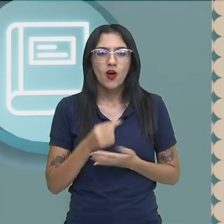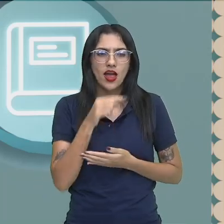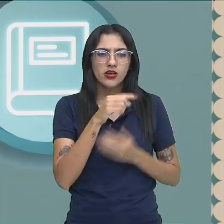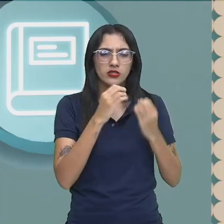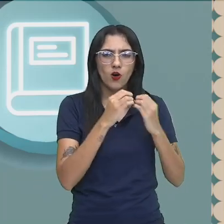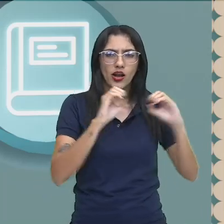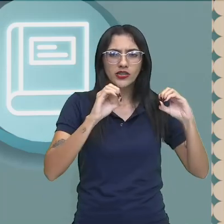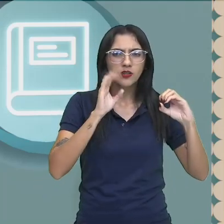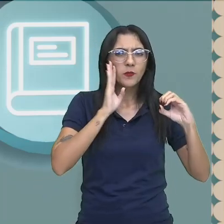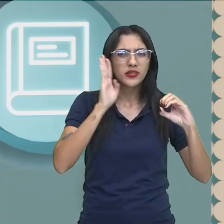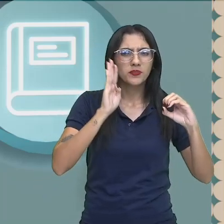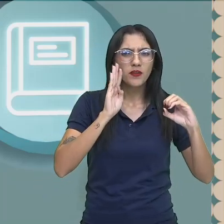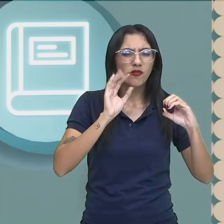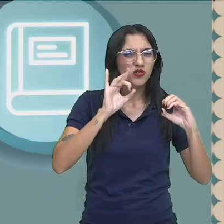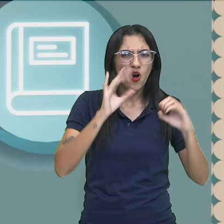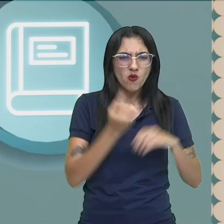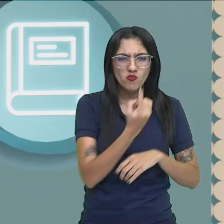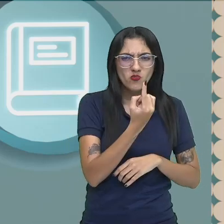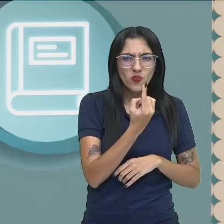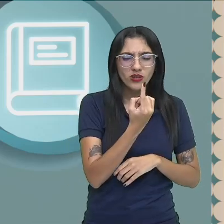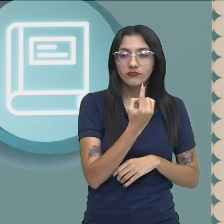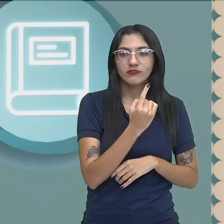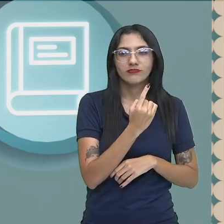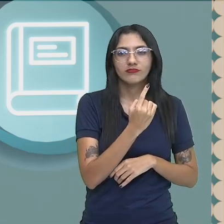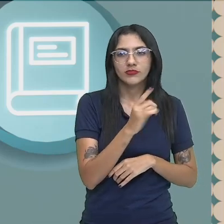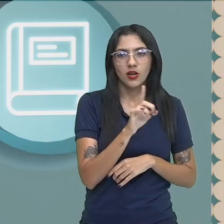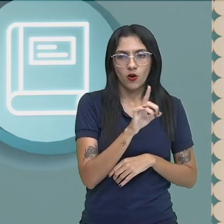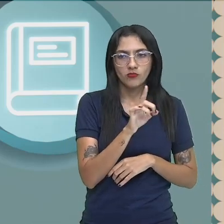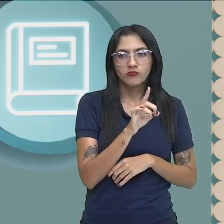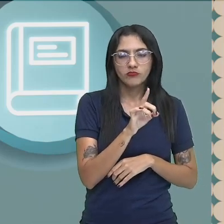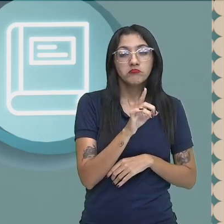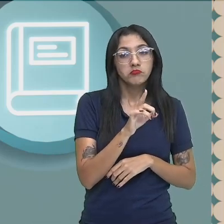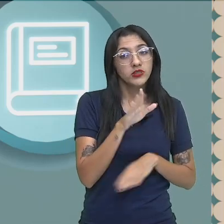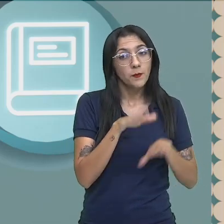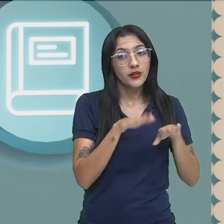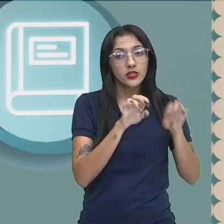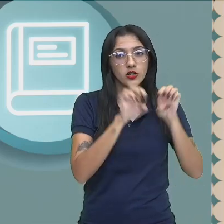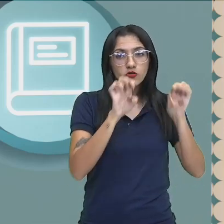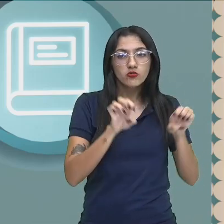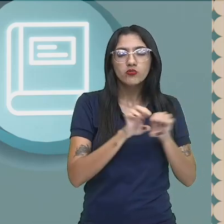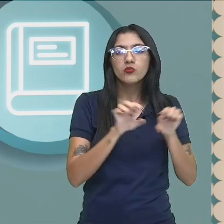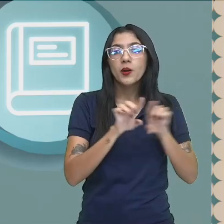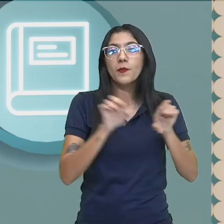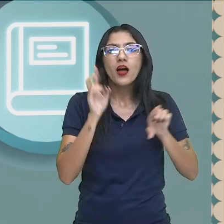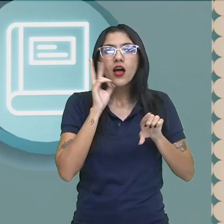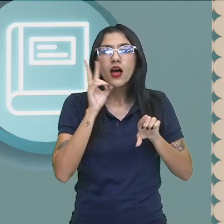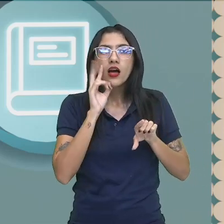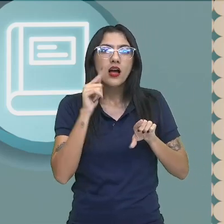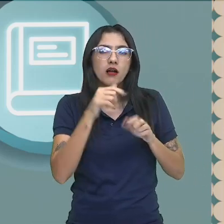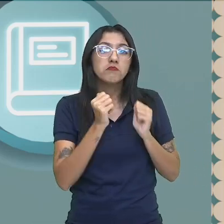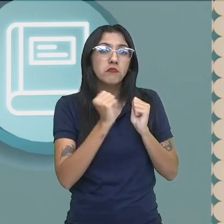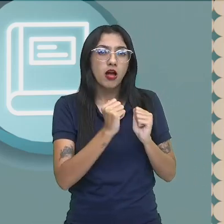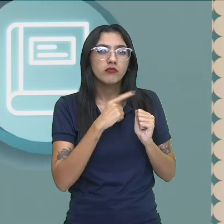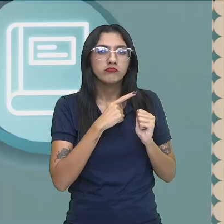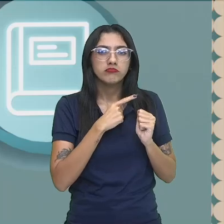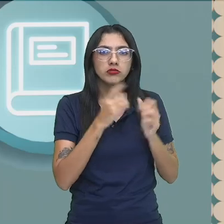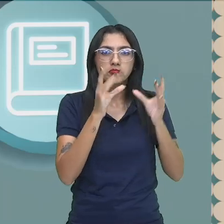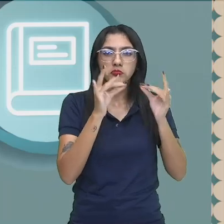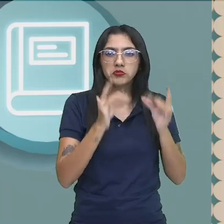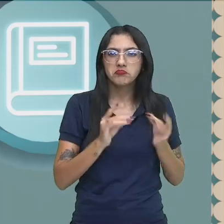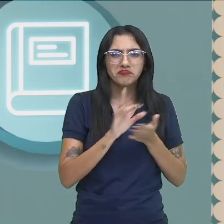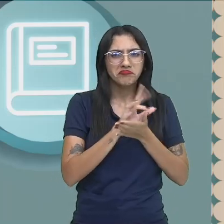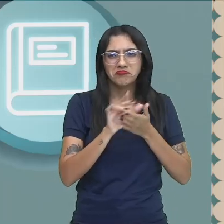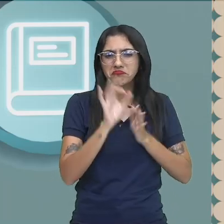principal ela só vem primeiro, não. Na ordem direta, sim, mas ela, como eu já falei, ela pode vir em